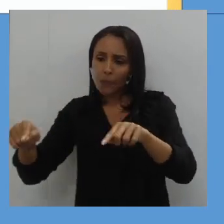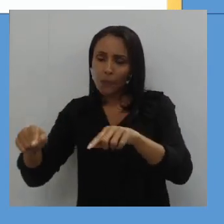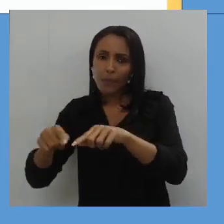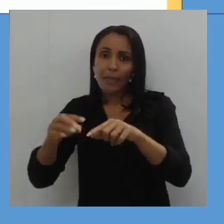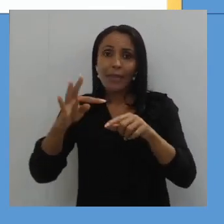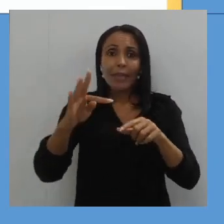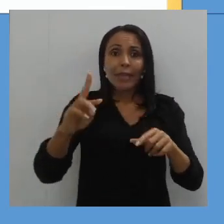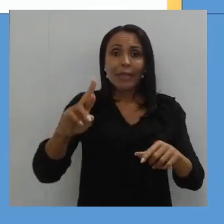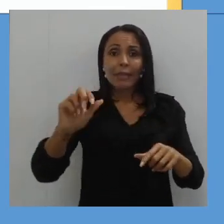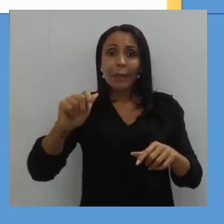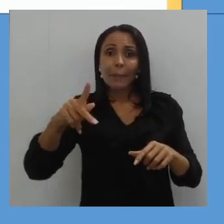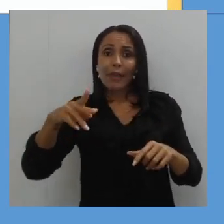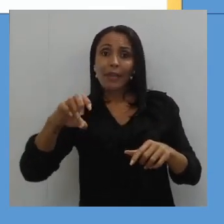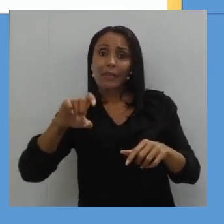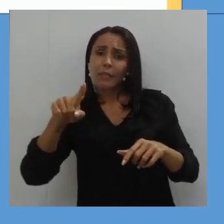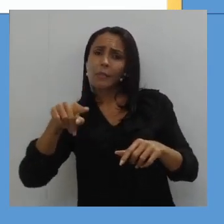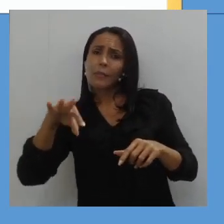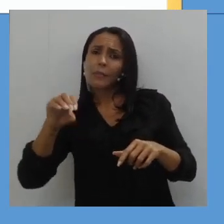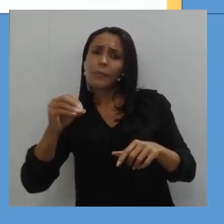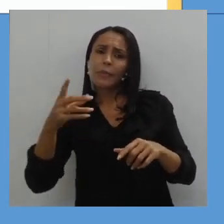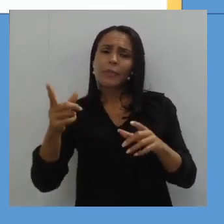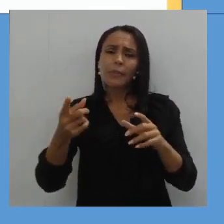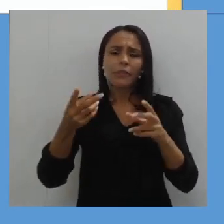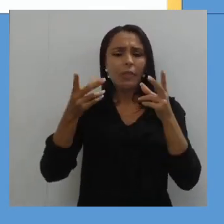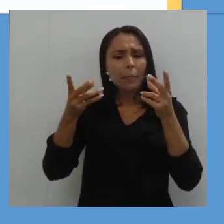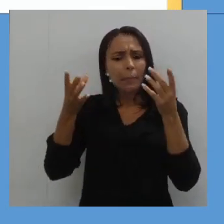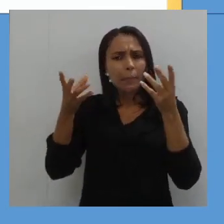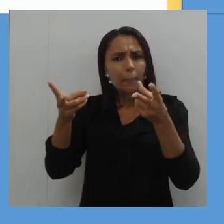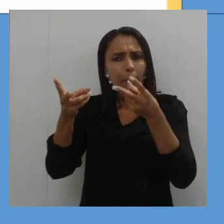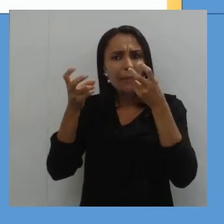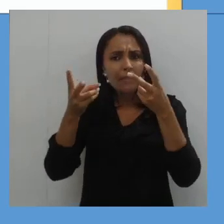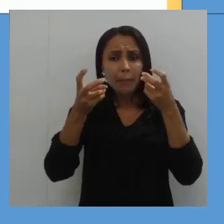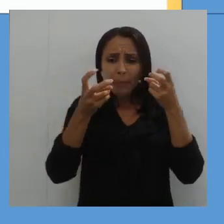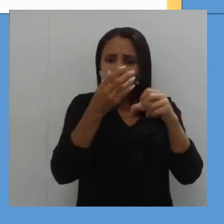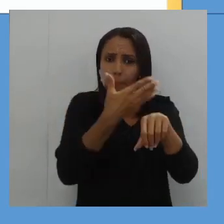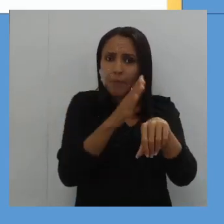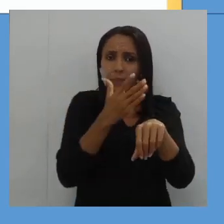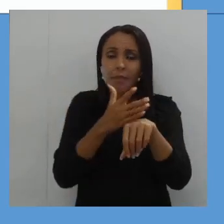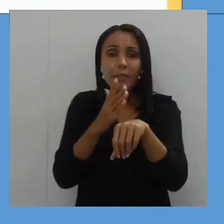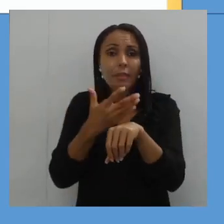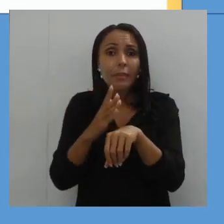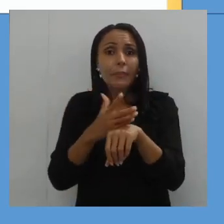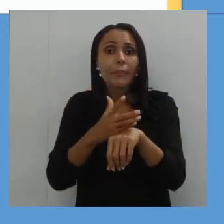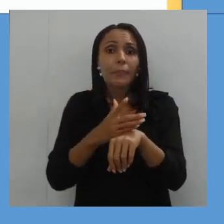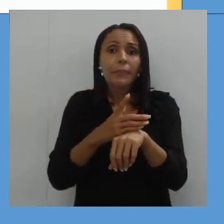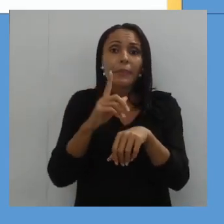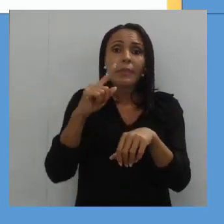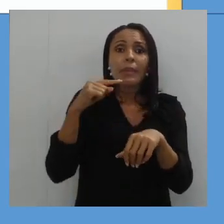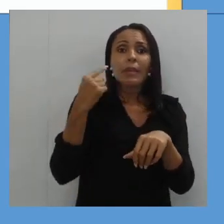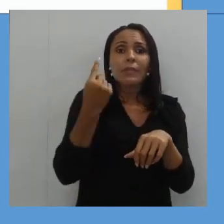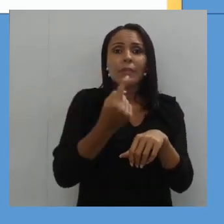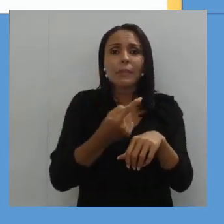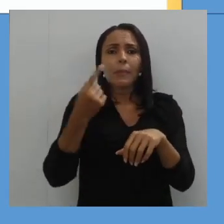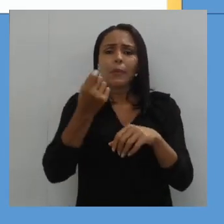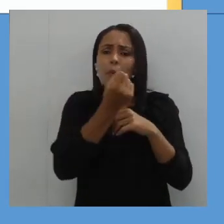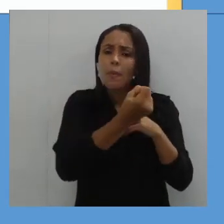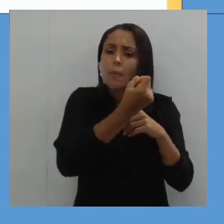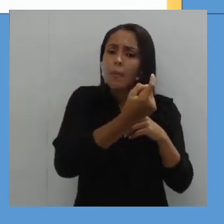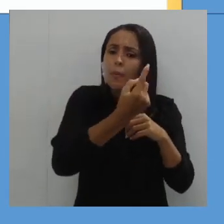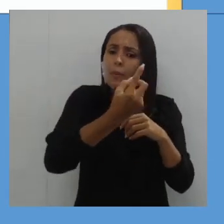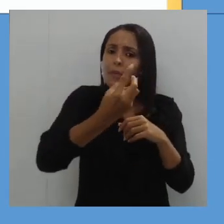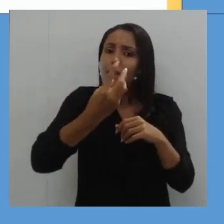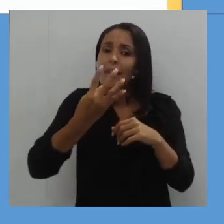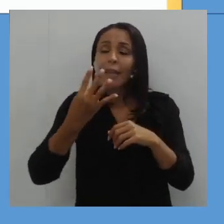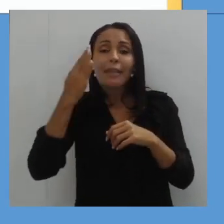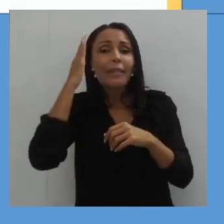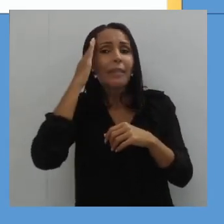trapézio, né? Então, se a gente for olhar e exercitar, a gente vai poder contar e